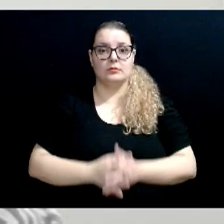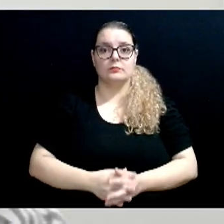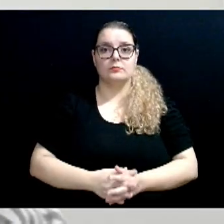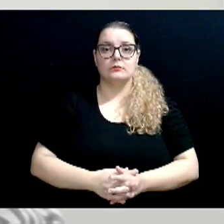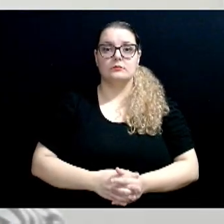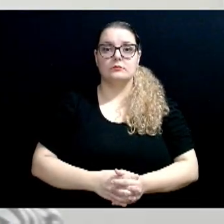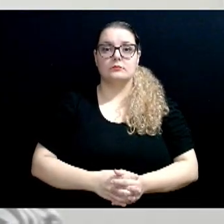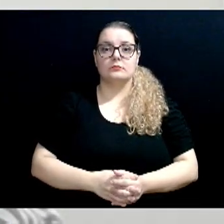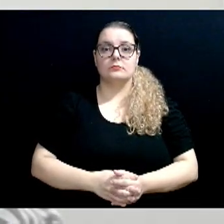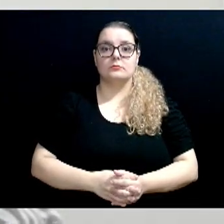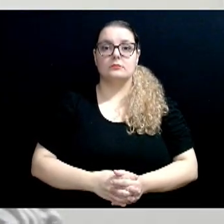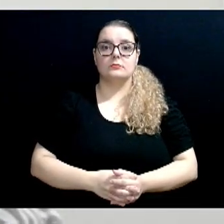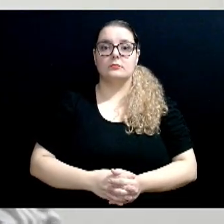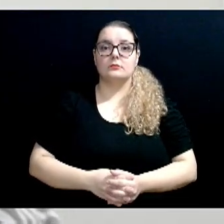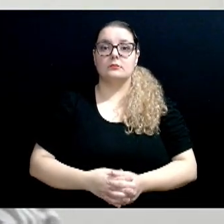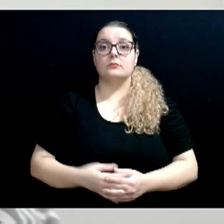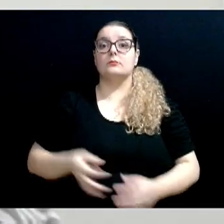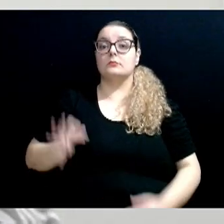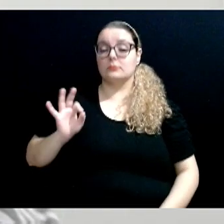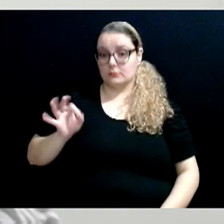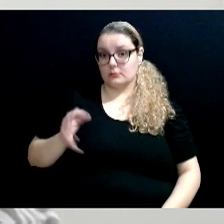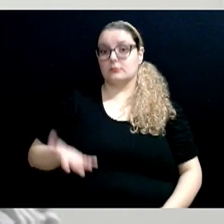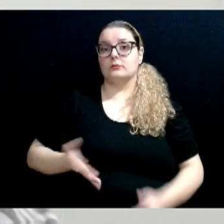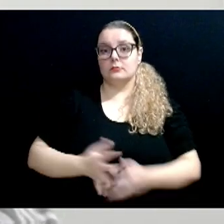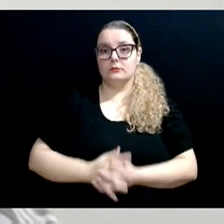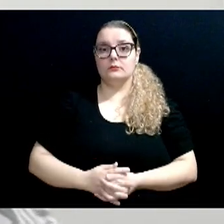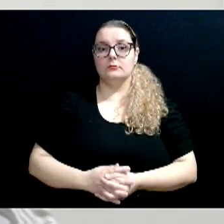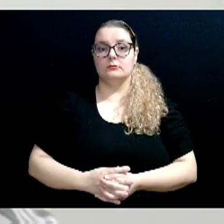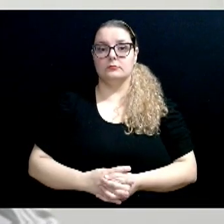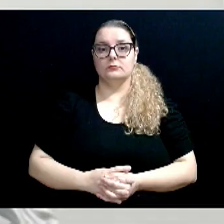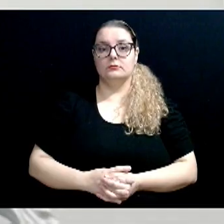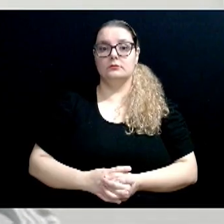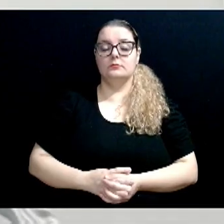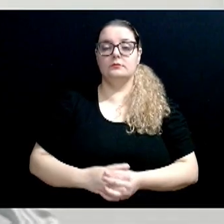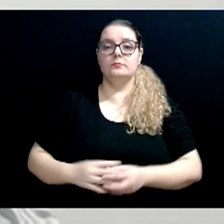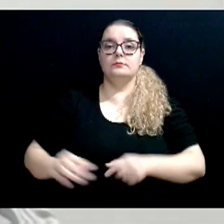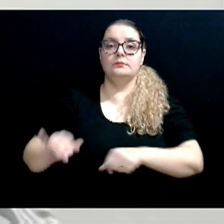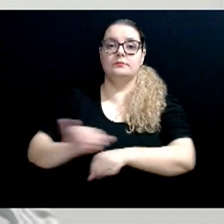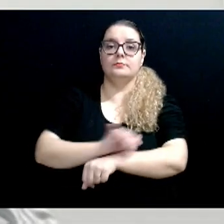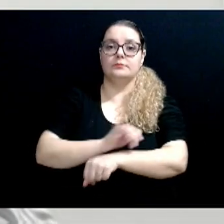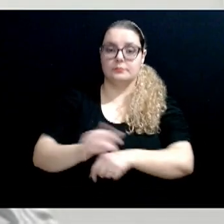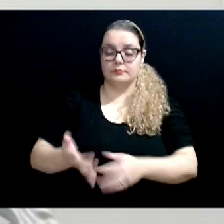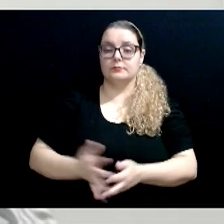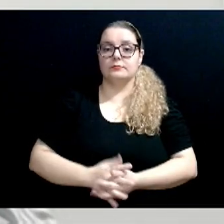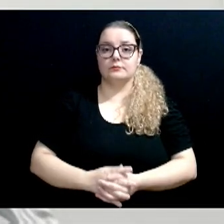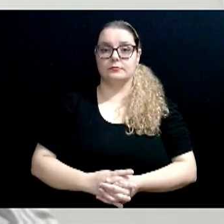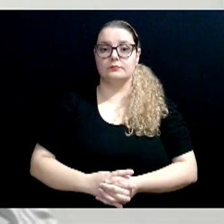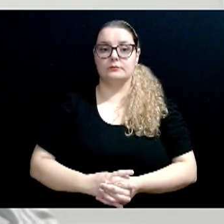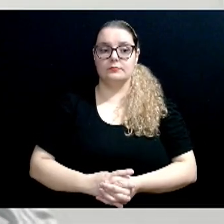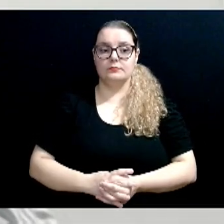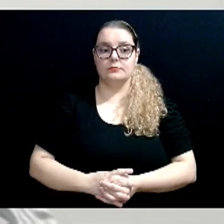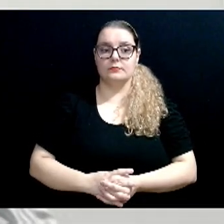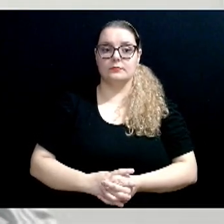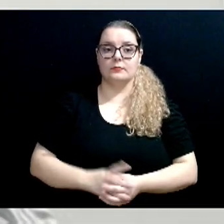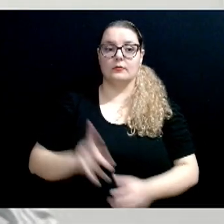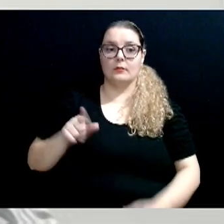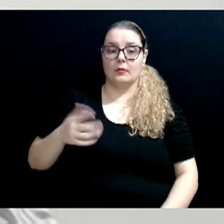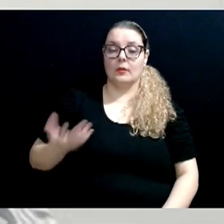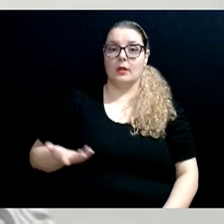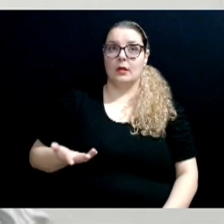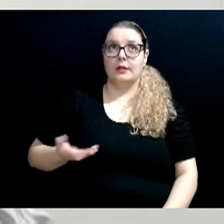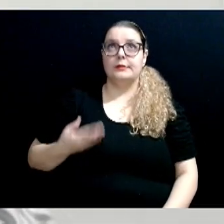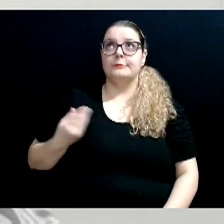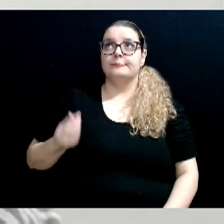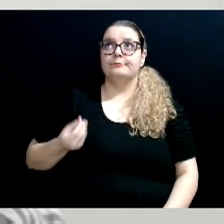Sem dúvida. A ferramenta Plano de Segurança da Água, eu acho, ela é muito, como eu posso dizer,